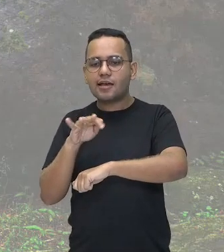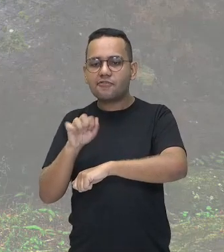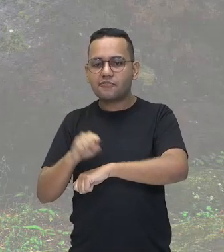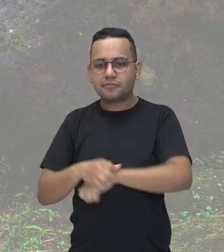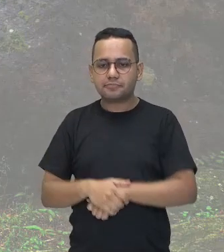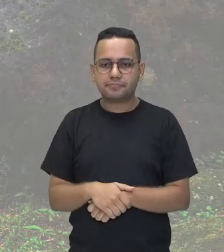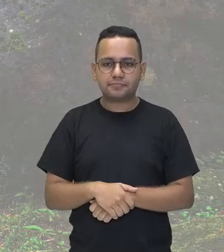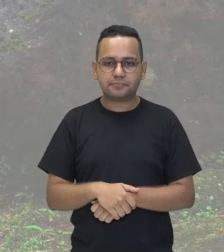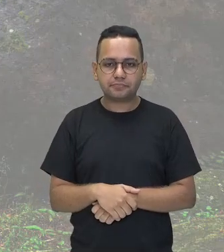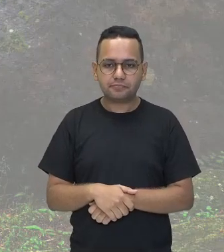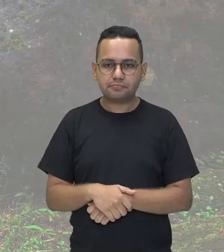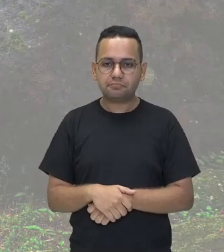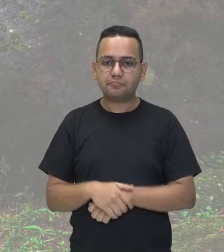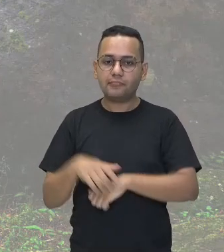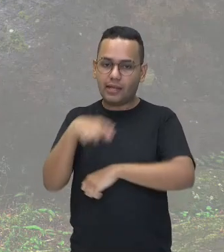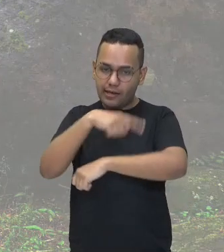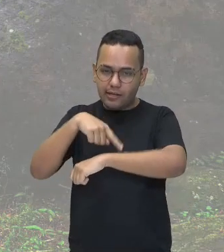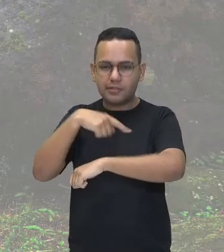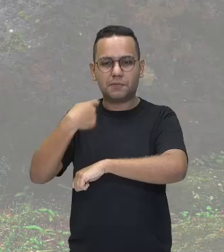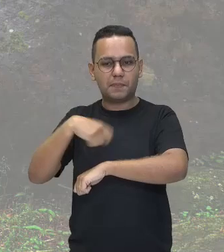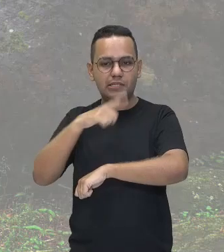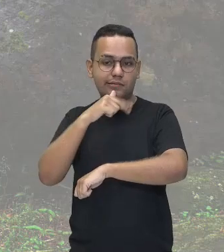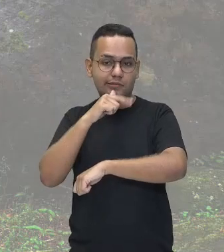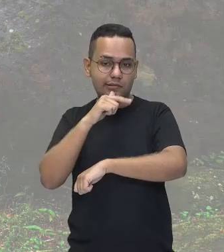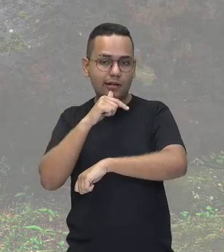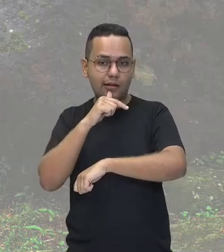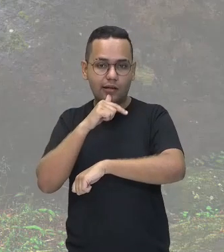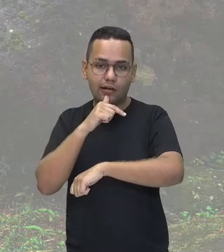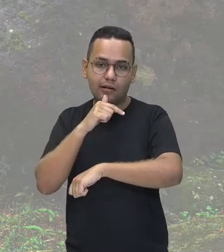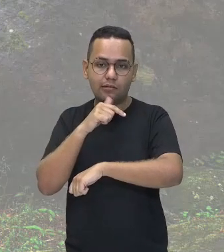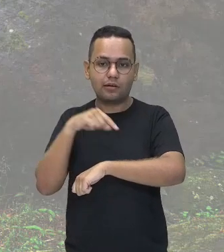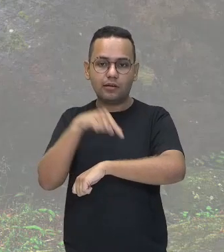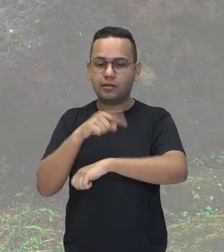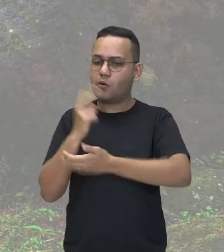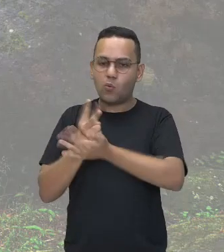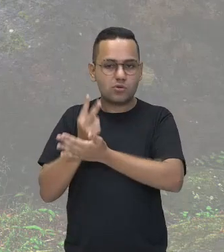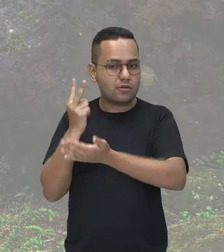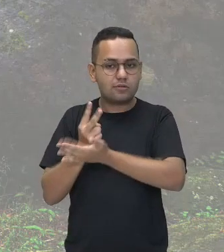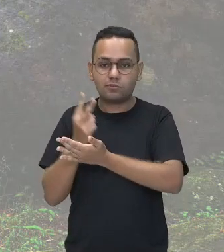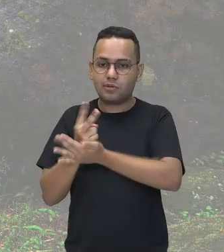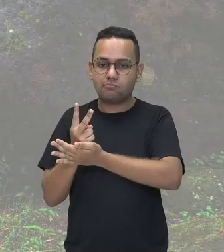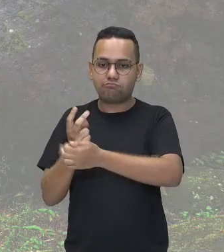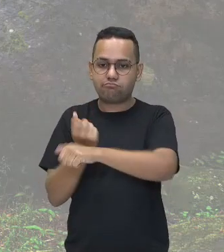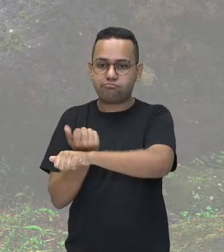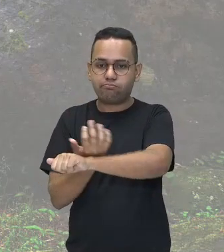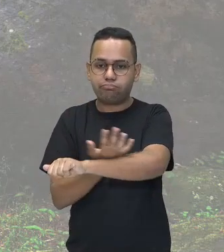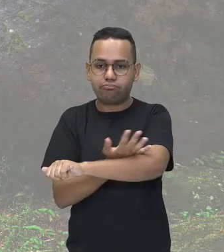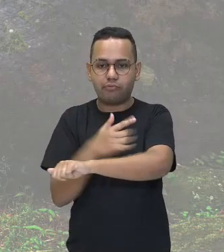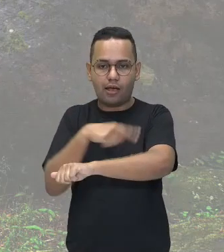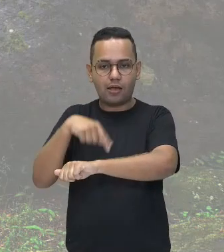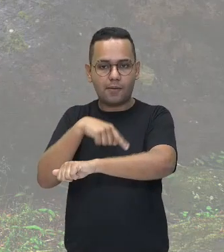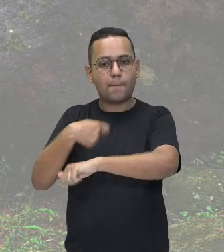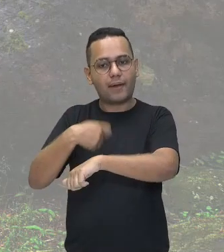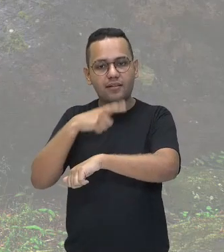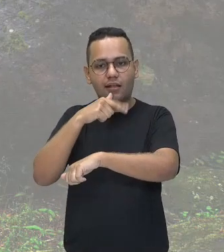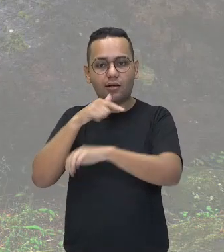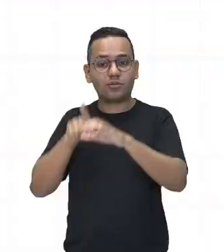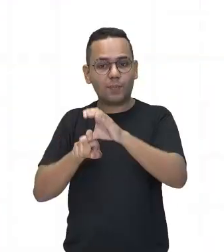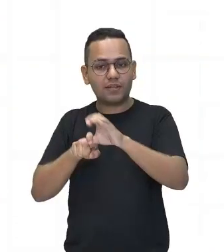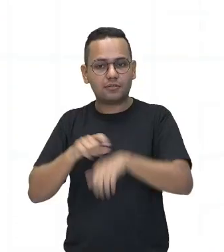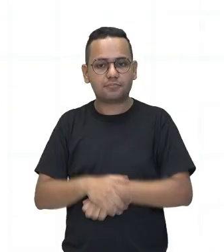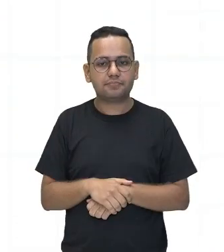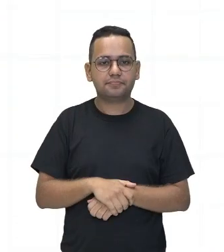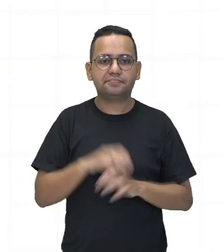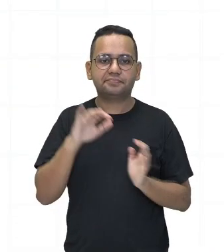que precisam de água e vivem em locais úmidos. Quais são os principais representantes das